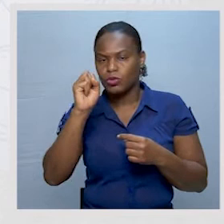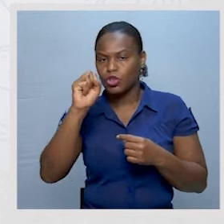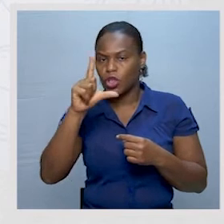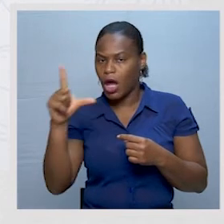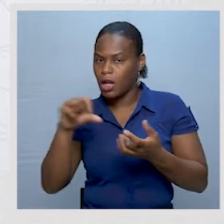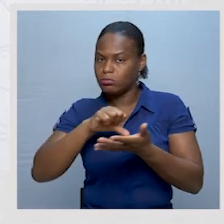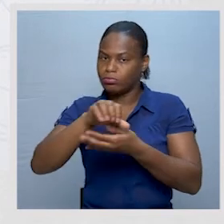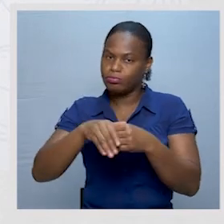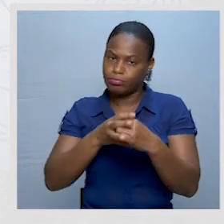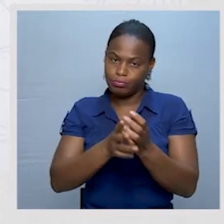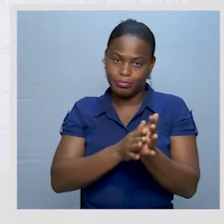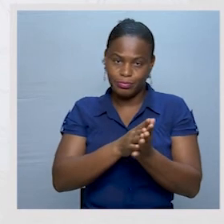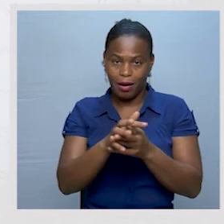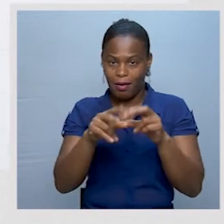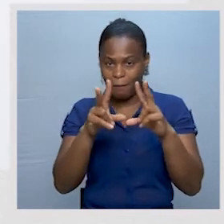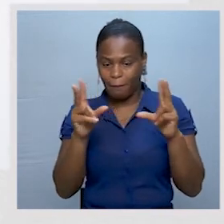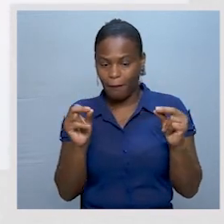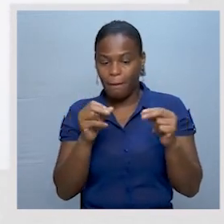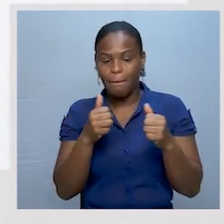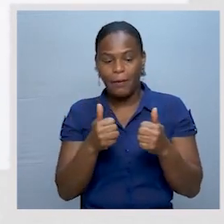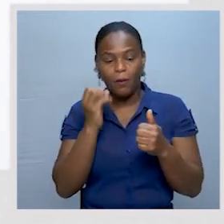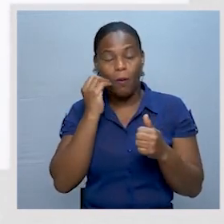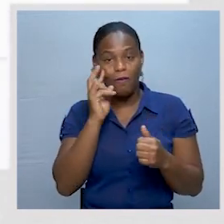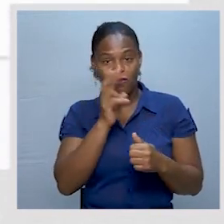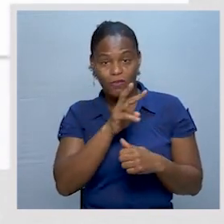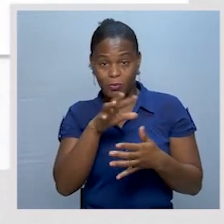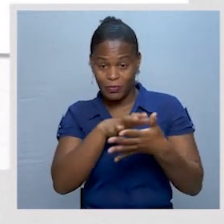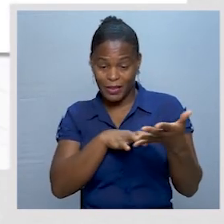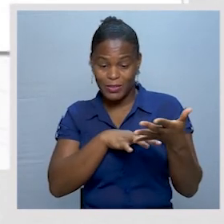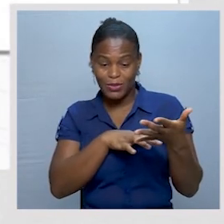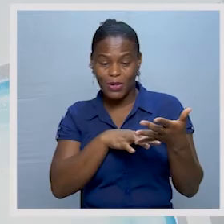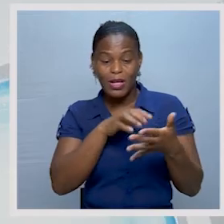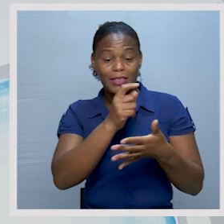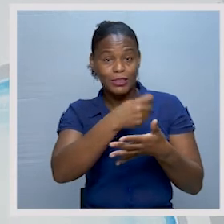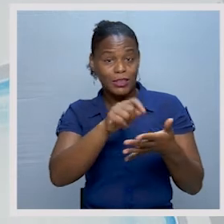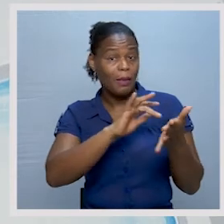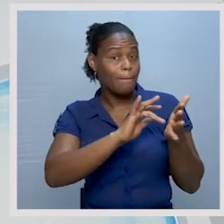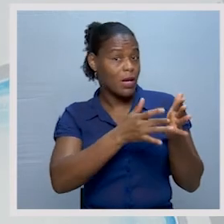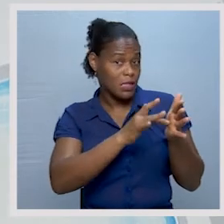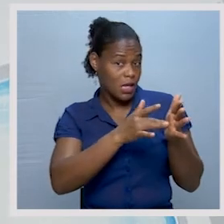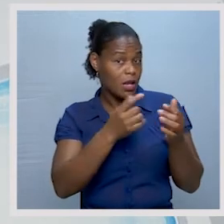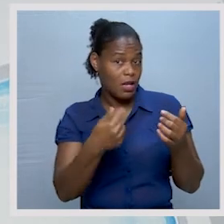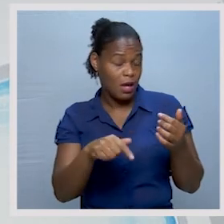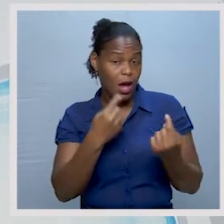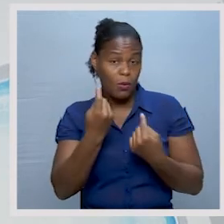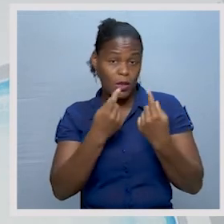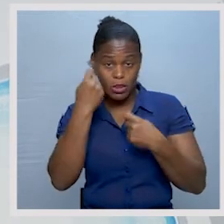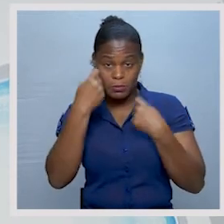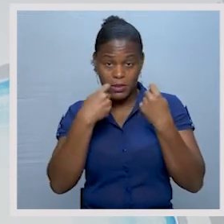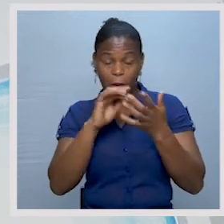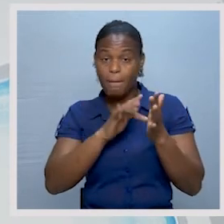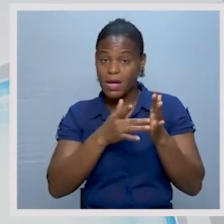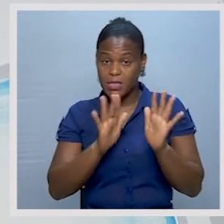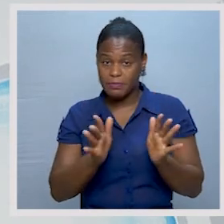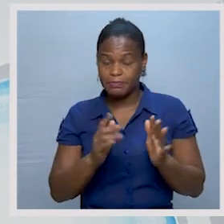gel. Muito bem. Como vocês viram, o nosso texto é brasileiro, temos algumas